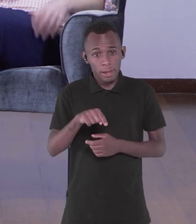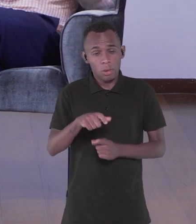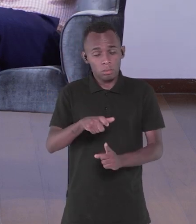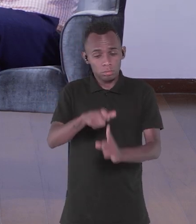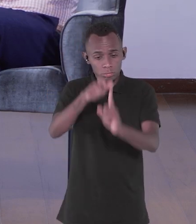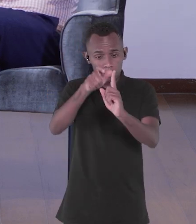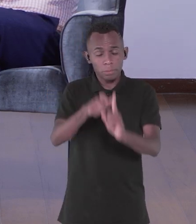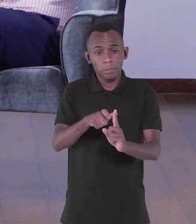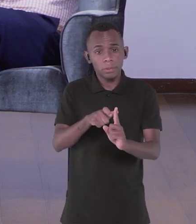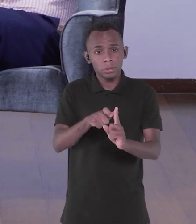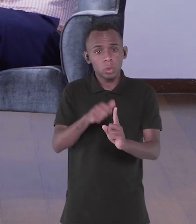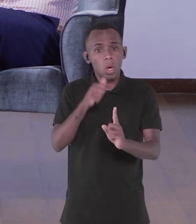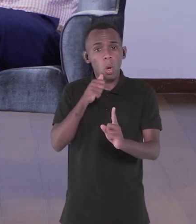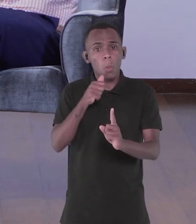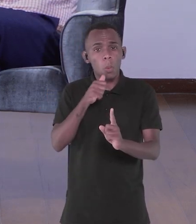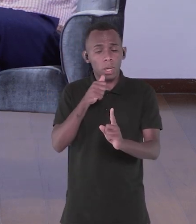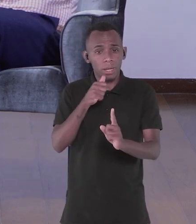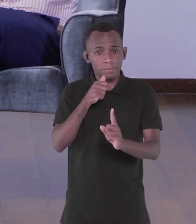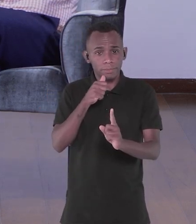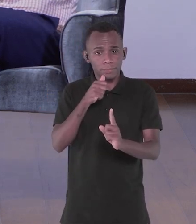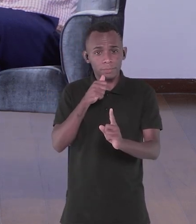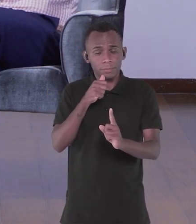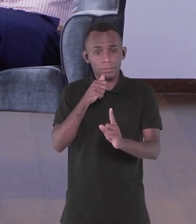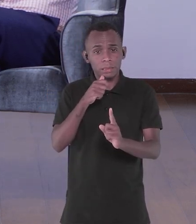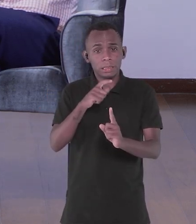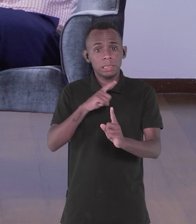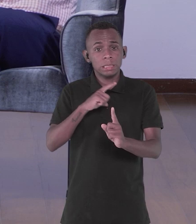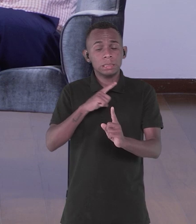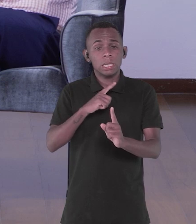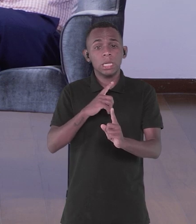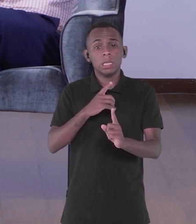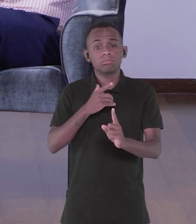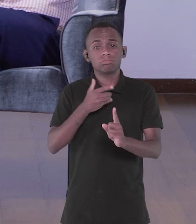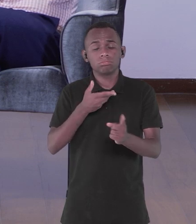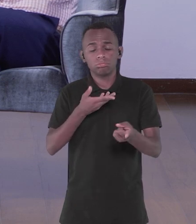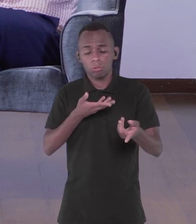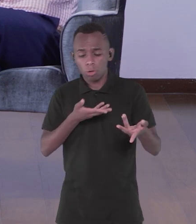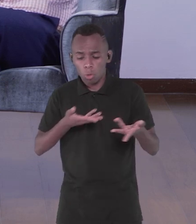e que ela percorre um caminho muito